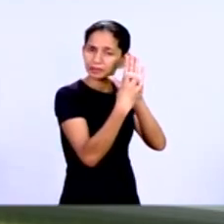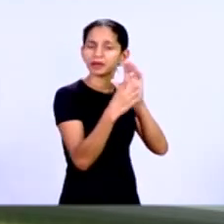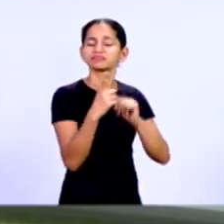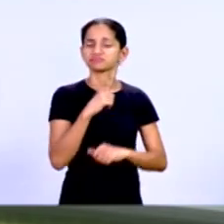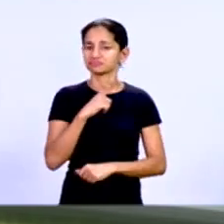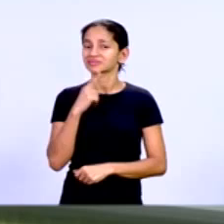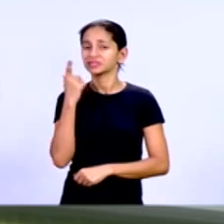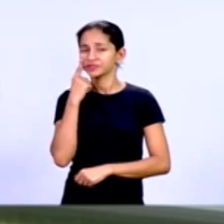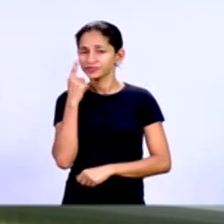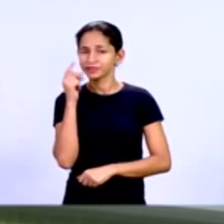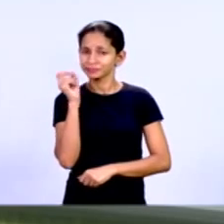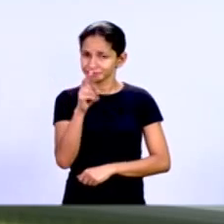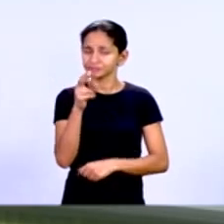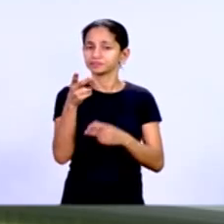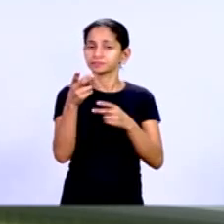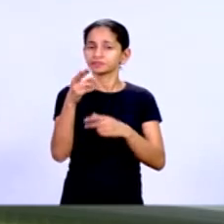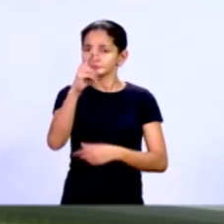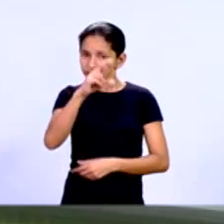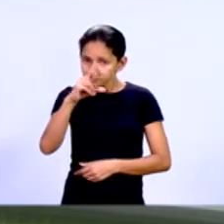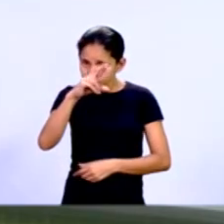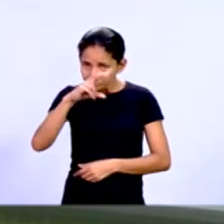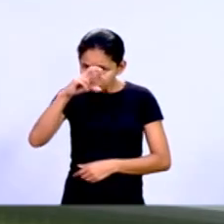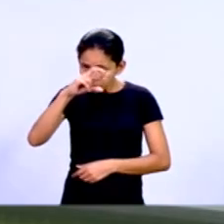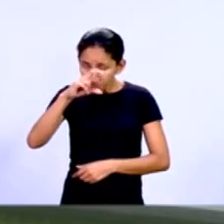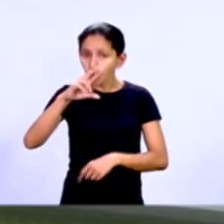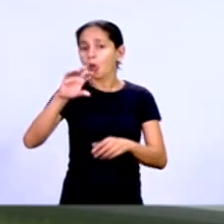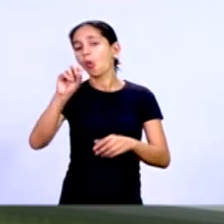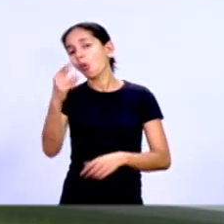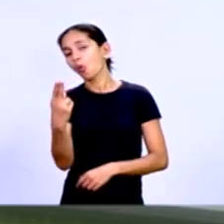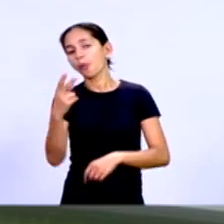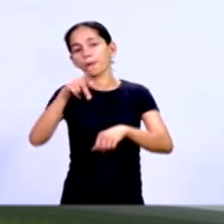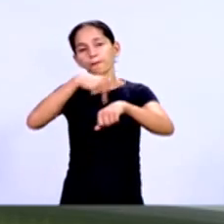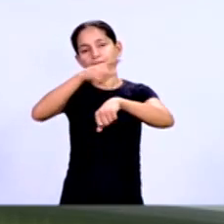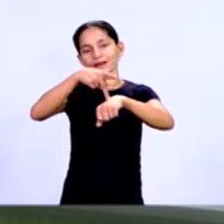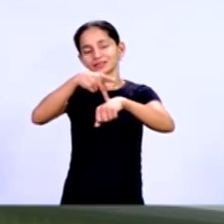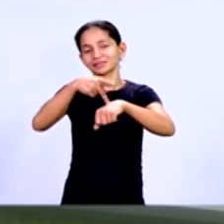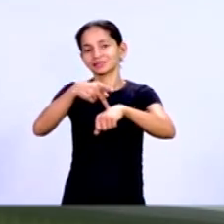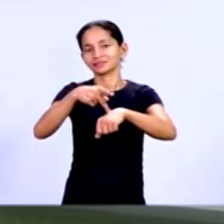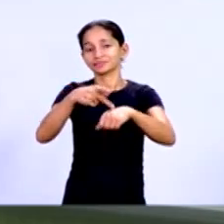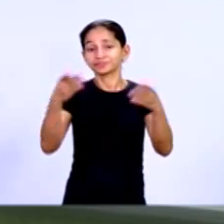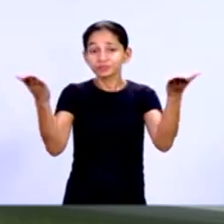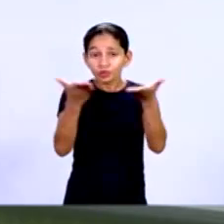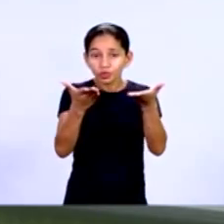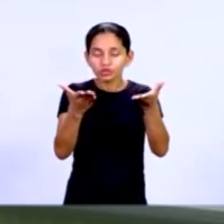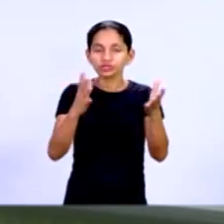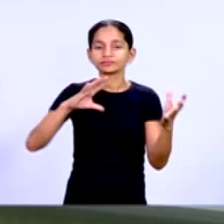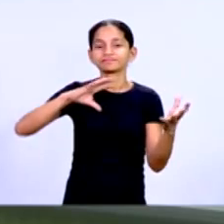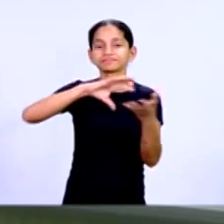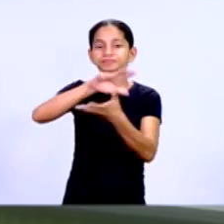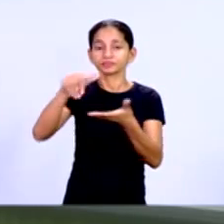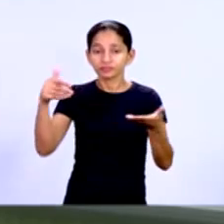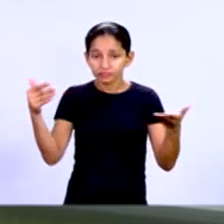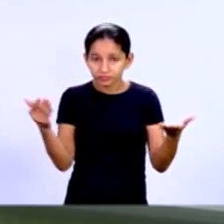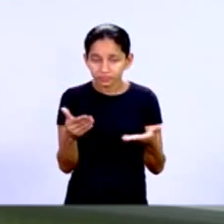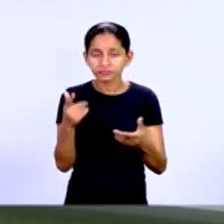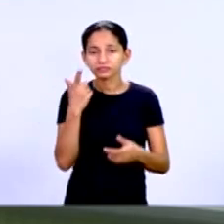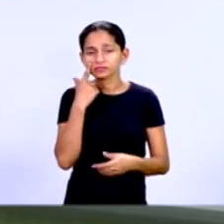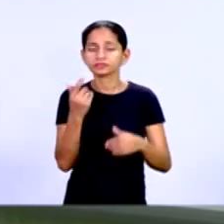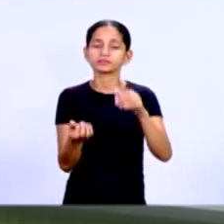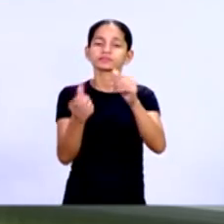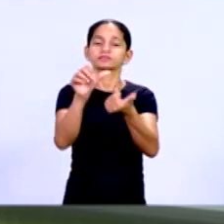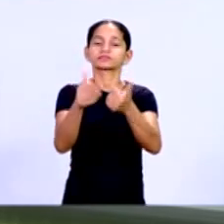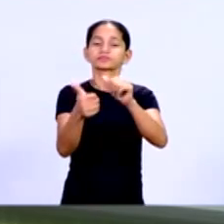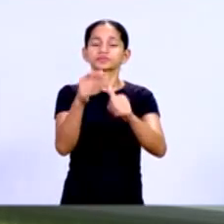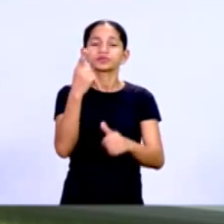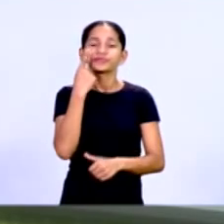Entre lá e veja algum país que você tenha alguma dúvida, né? Veja a situação econômica hoje do mercado no mundo e dê uma olhada nas avaliações